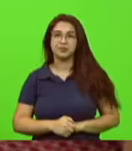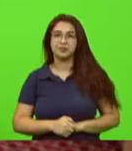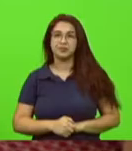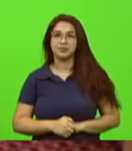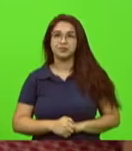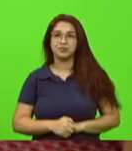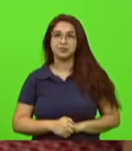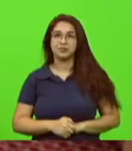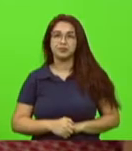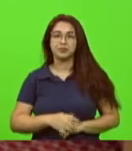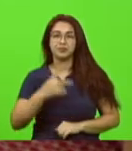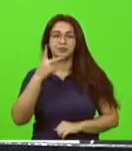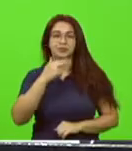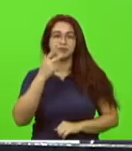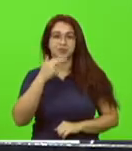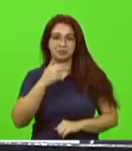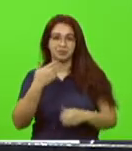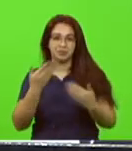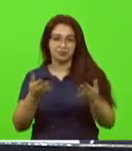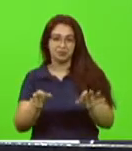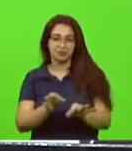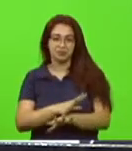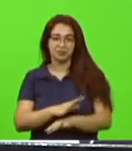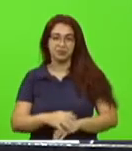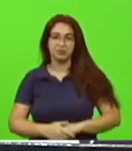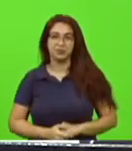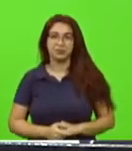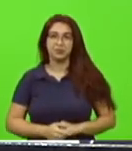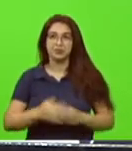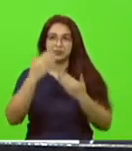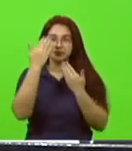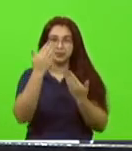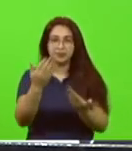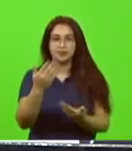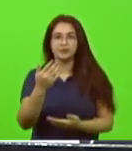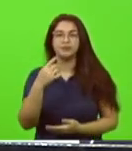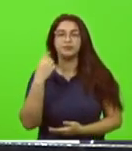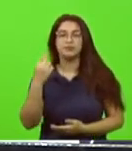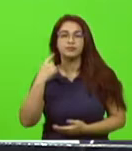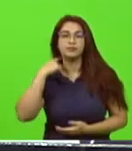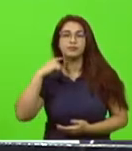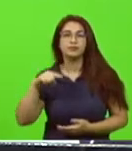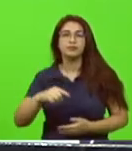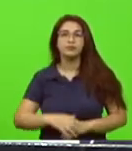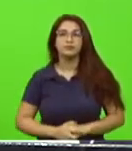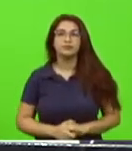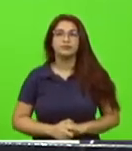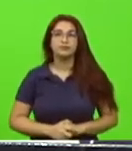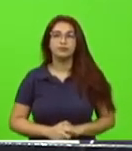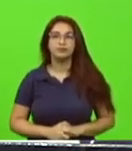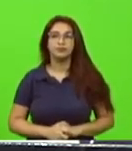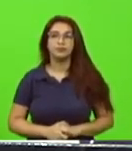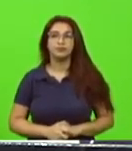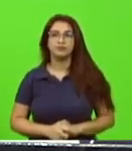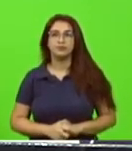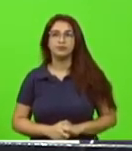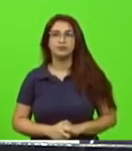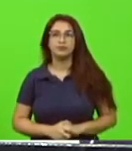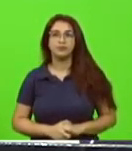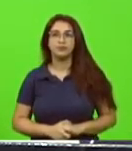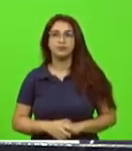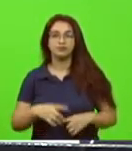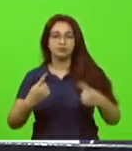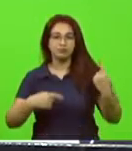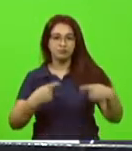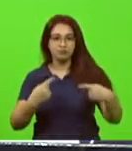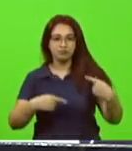deputado Kennedy Nunes. Obrigado, deputado Silvio. Em discussão, a ata, que todos os deputados